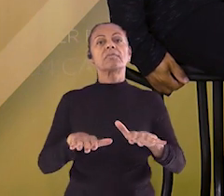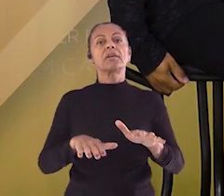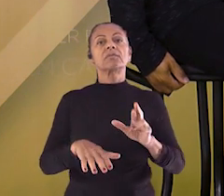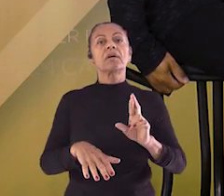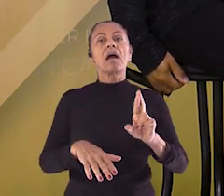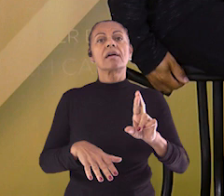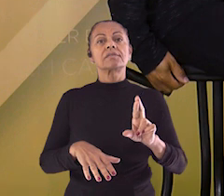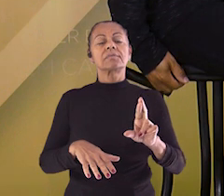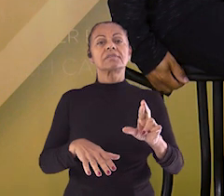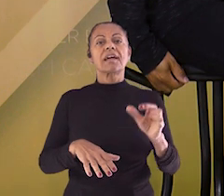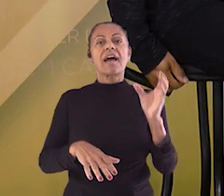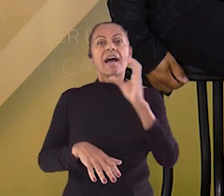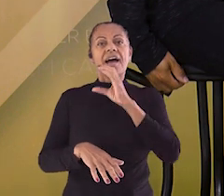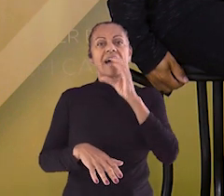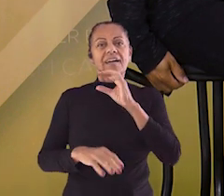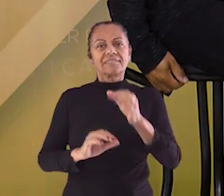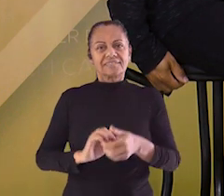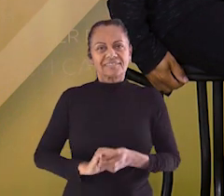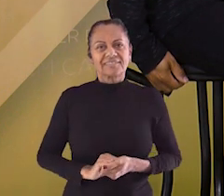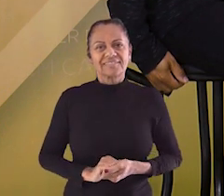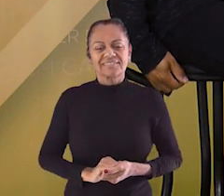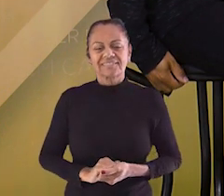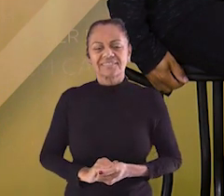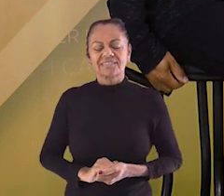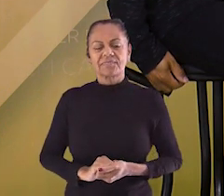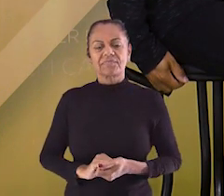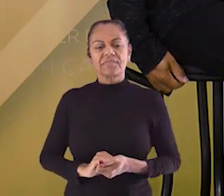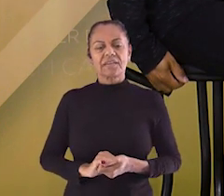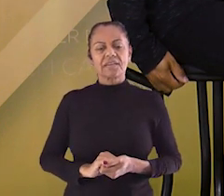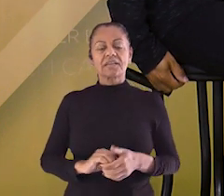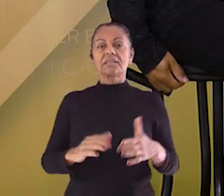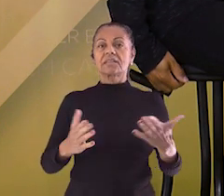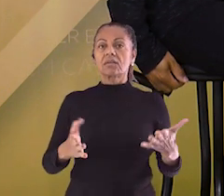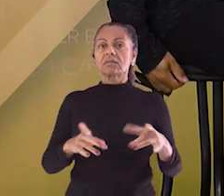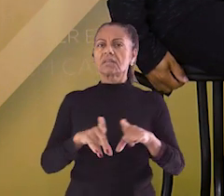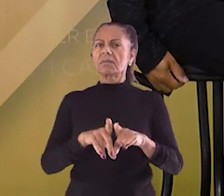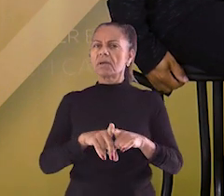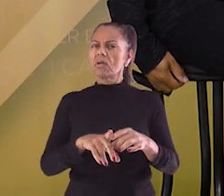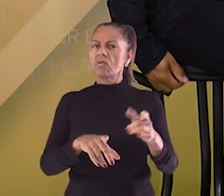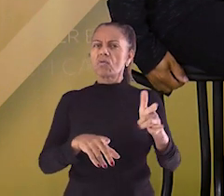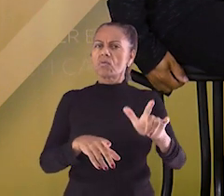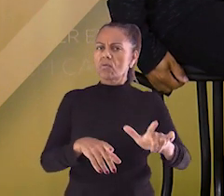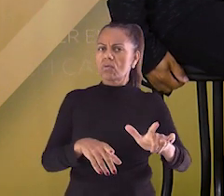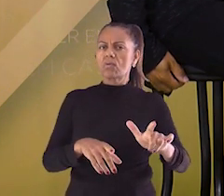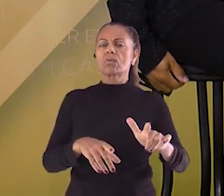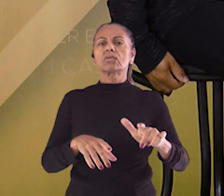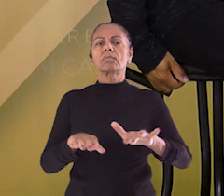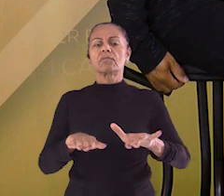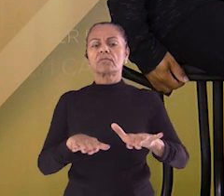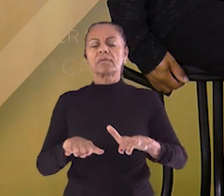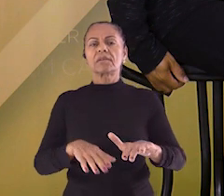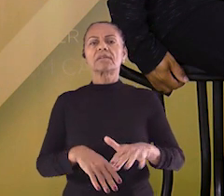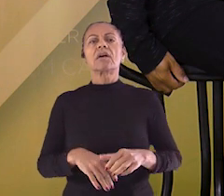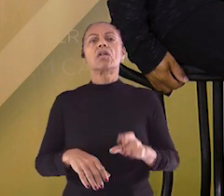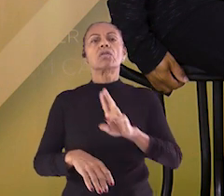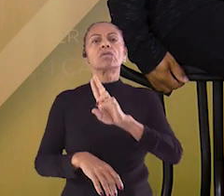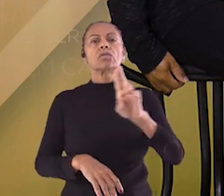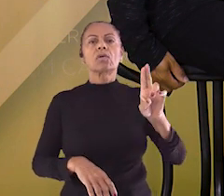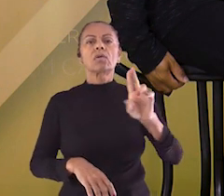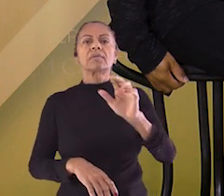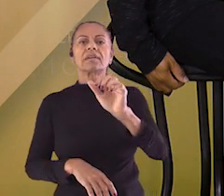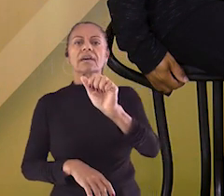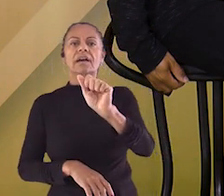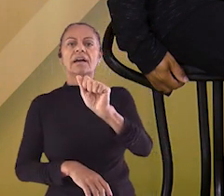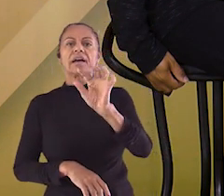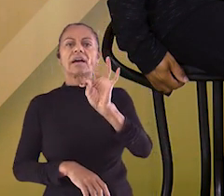Foi, na verdade, uma resposta imediata a esse estímulo externo. Essa mesma situação ocorre em outros